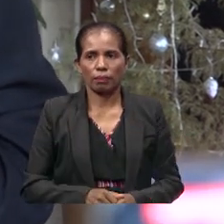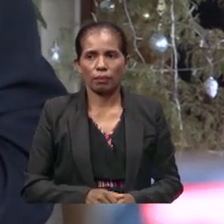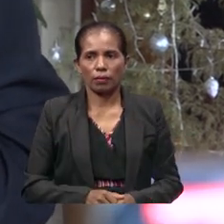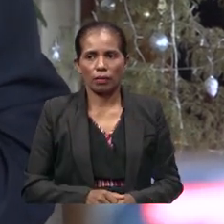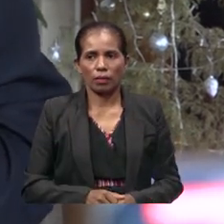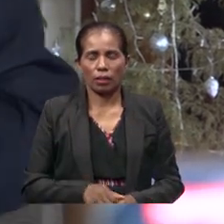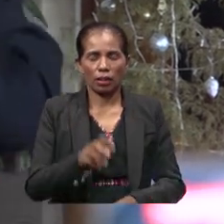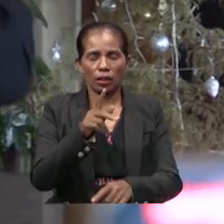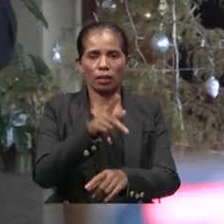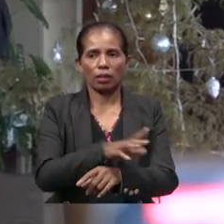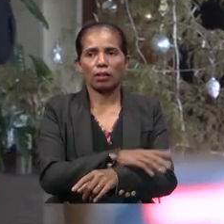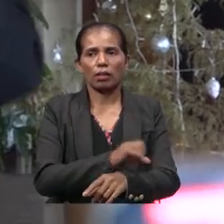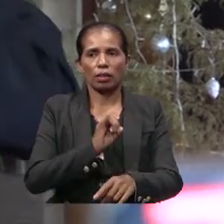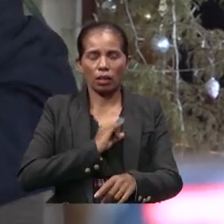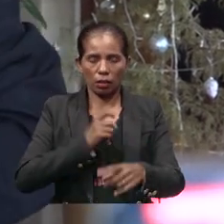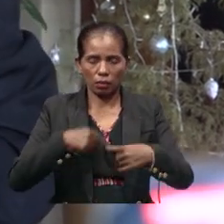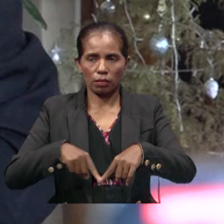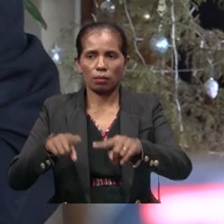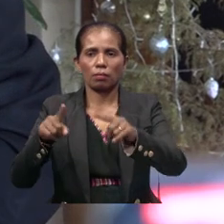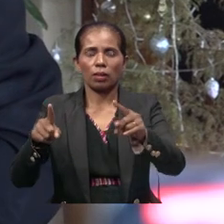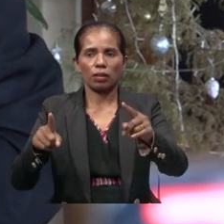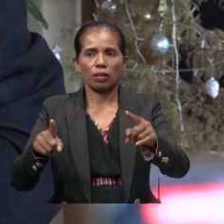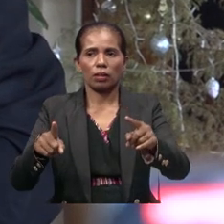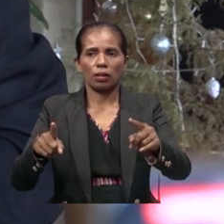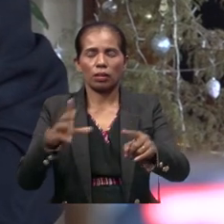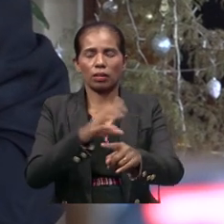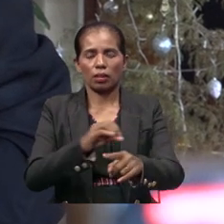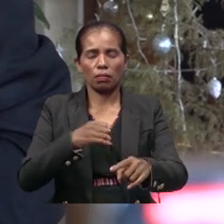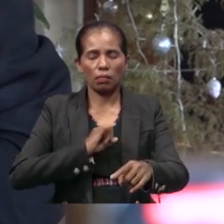meia-noite, a Bató e a Porto,